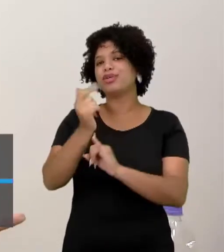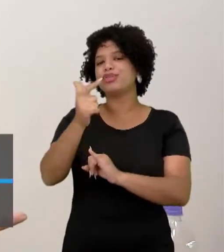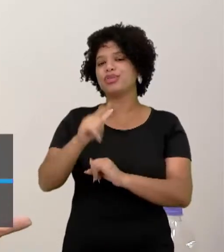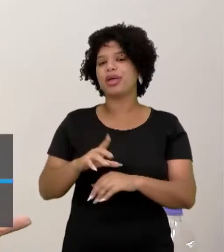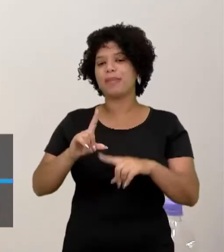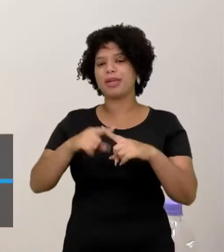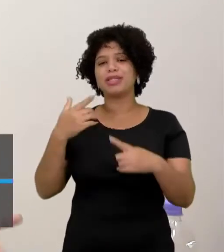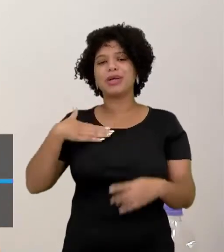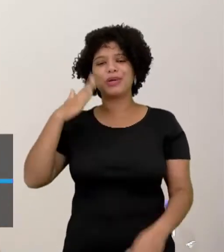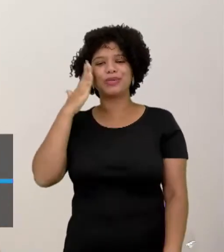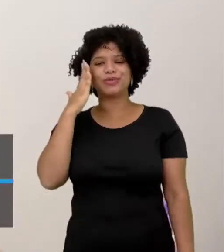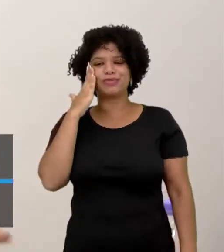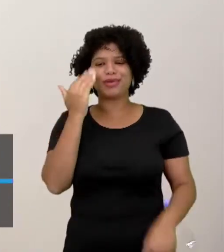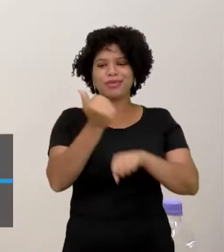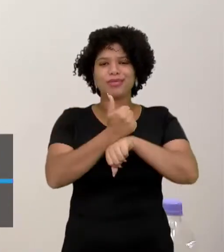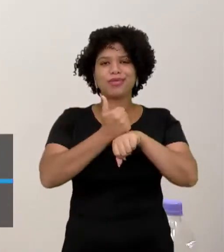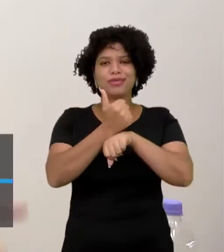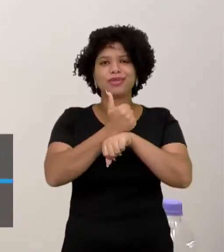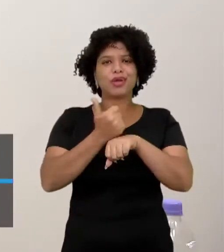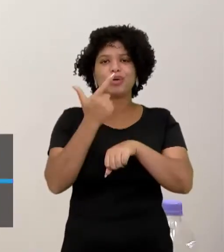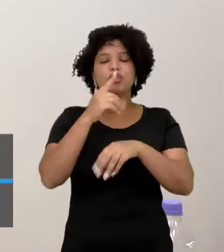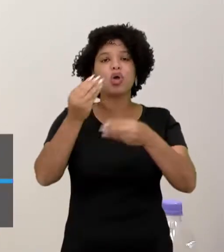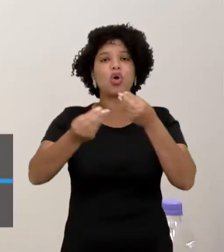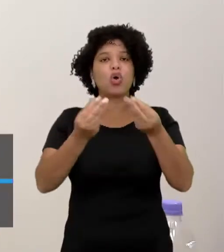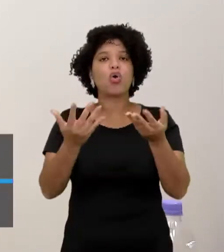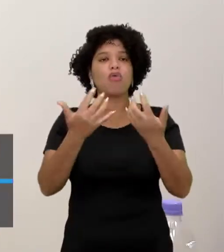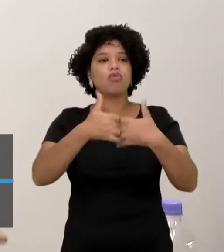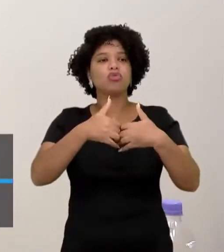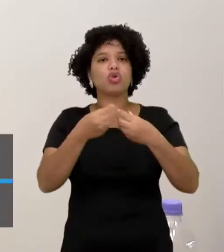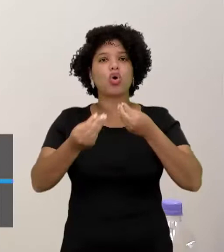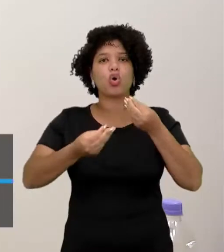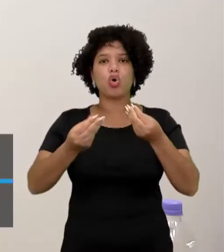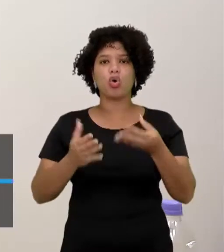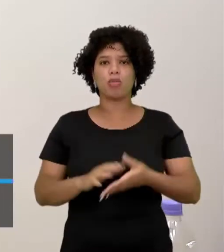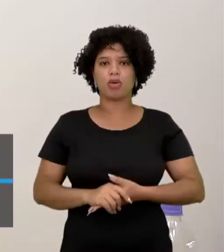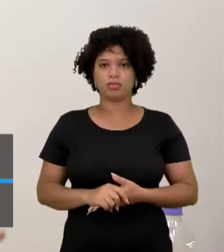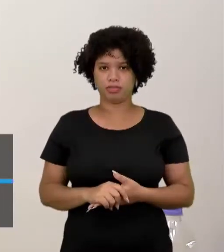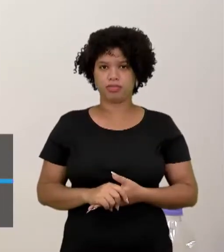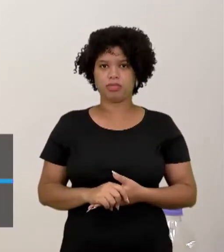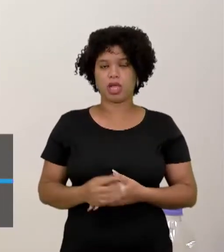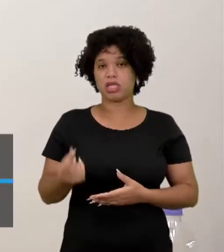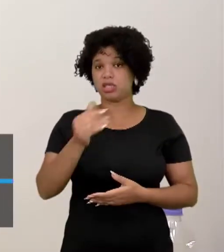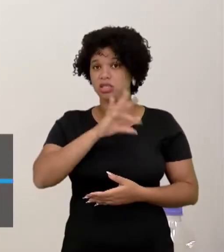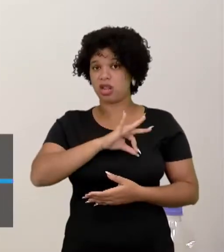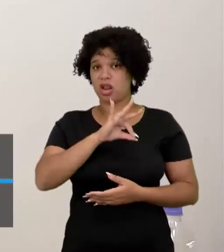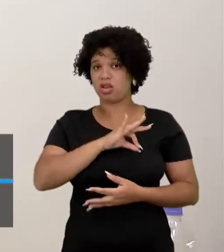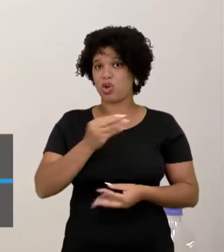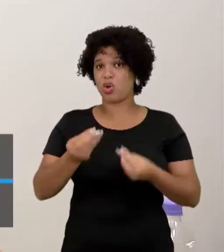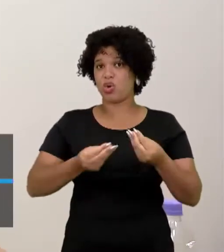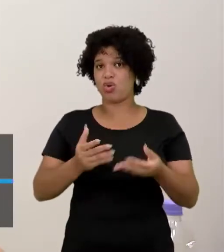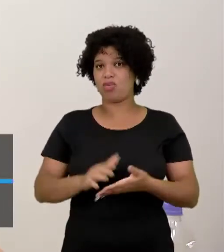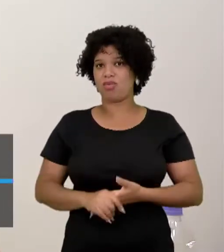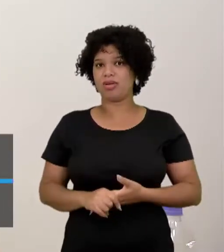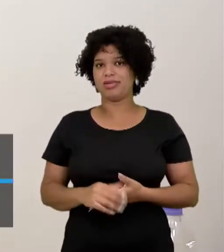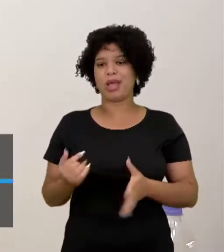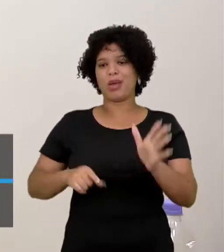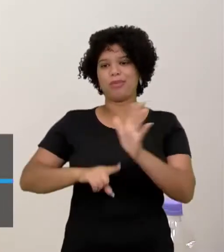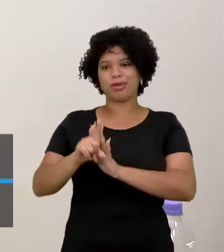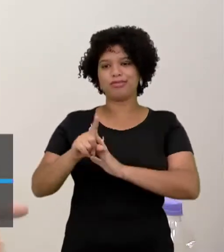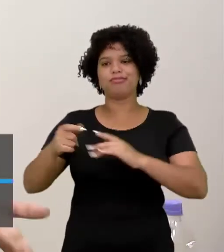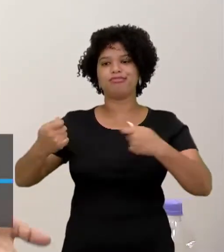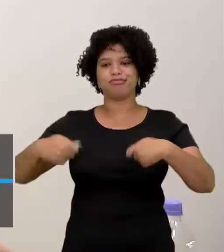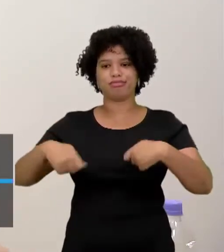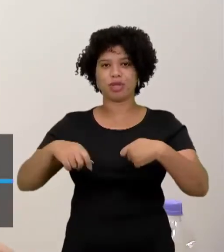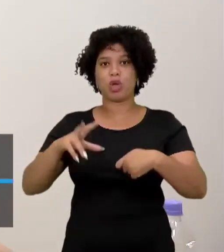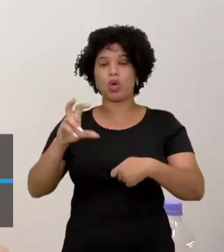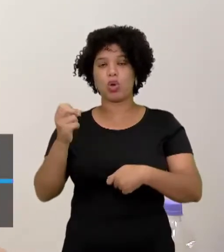saber as profissões, né? Como é que funcionavam as profissões, o salário, enfim. Eu tinha que perguntar. Então,